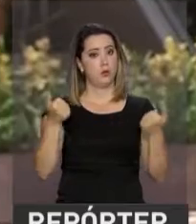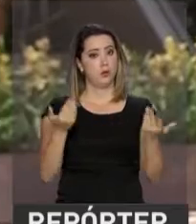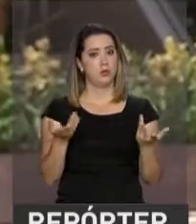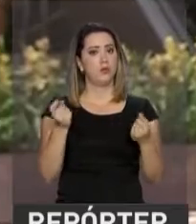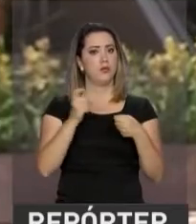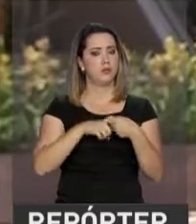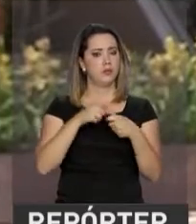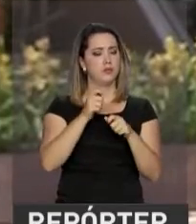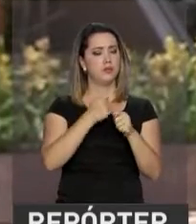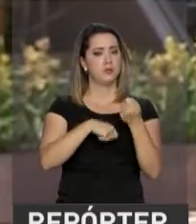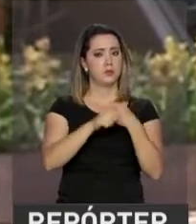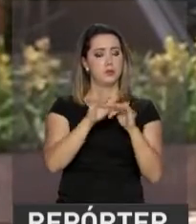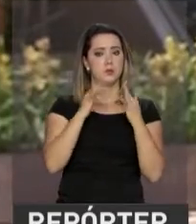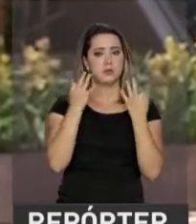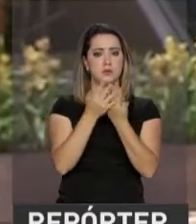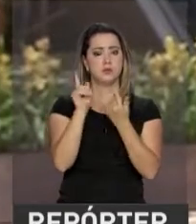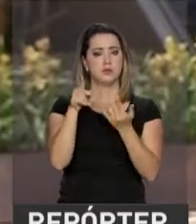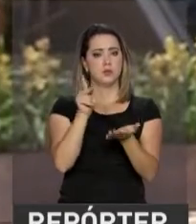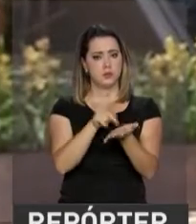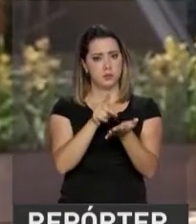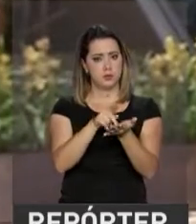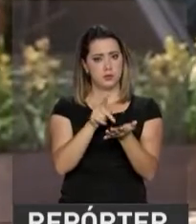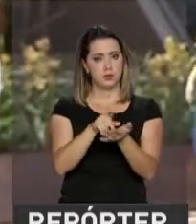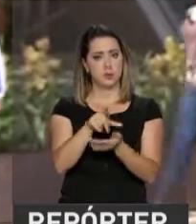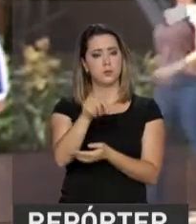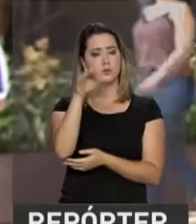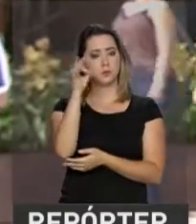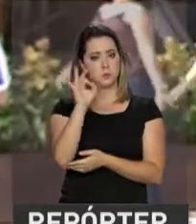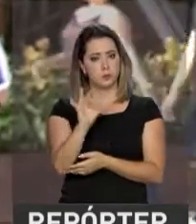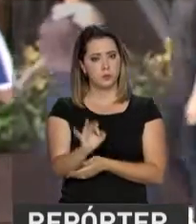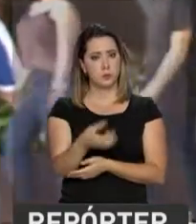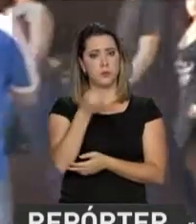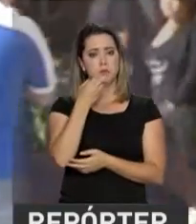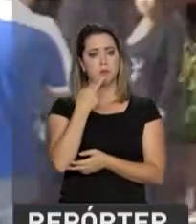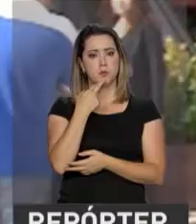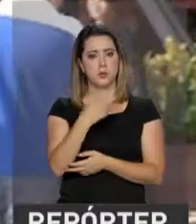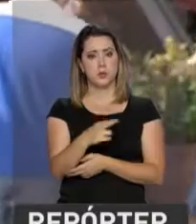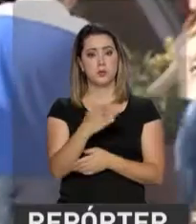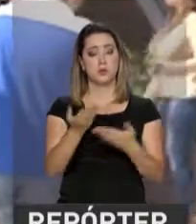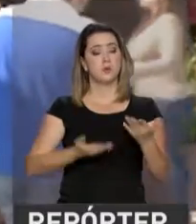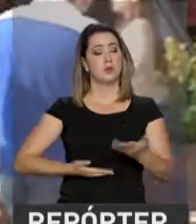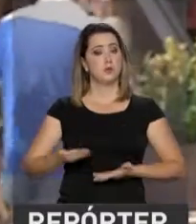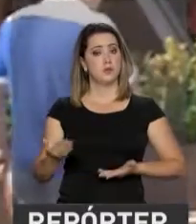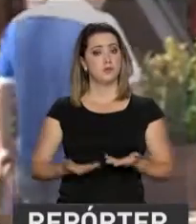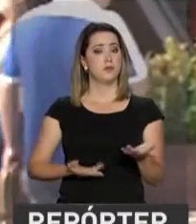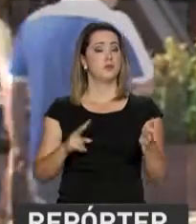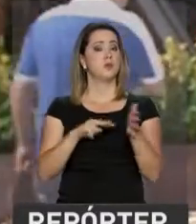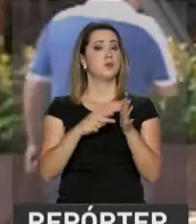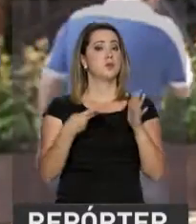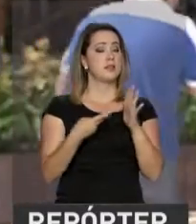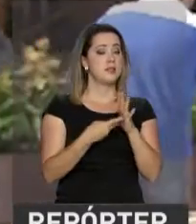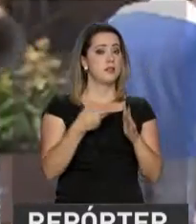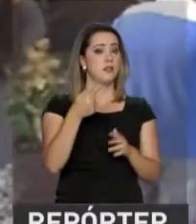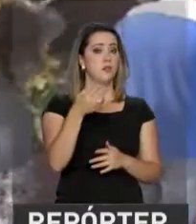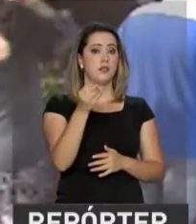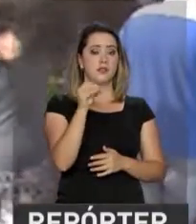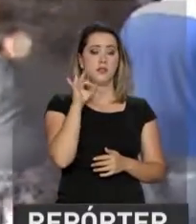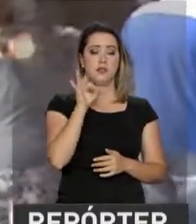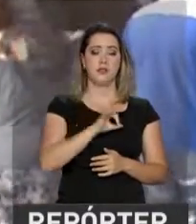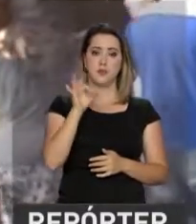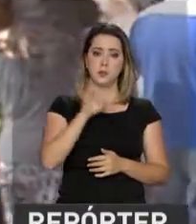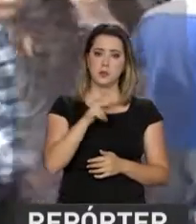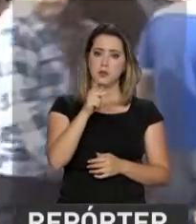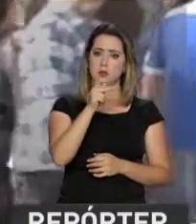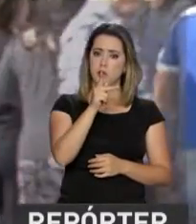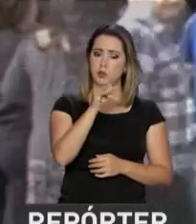das famílias é algo real e foi decisivo para o bom desempenho do setor de serviços, que representa 70% do Produto Interno